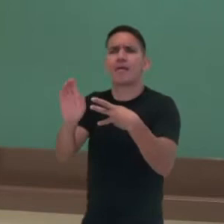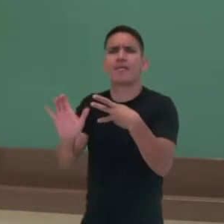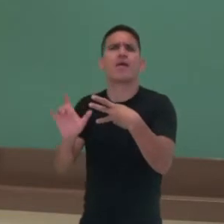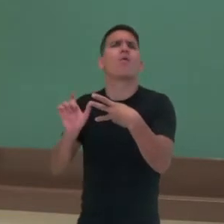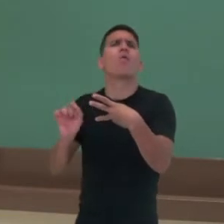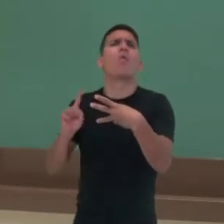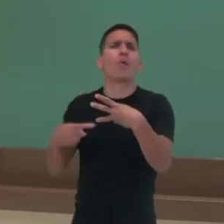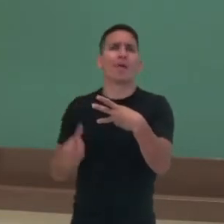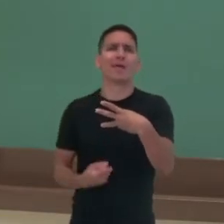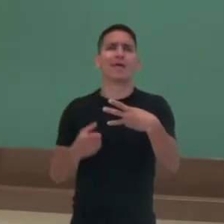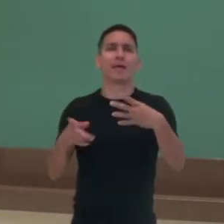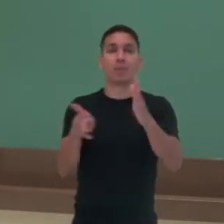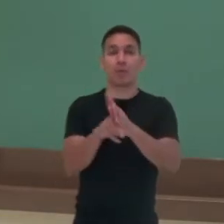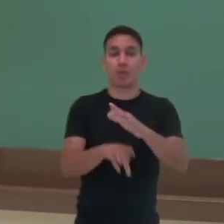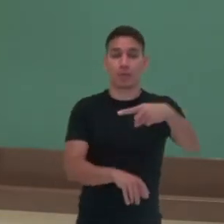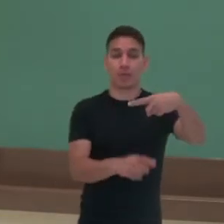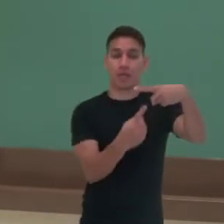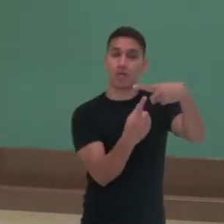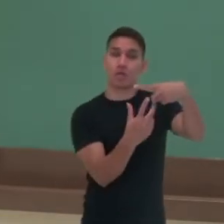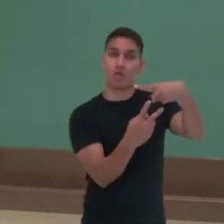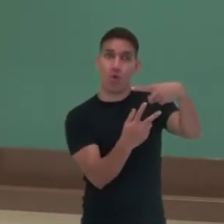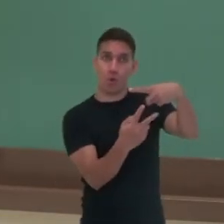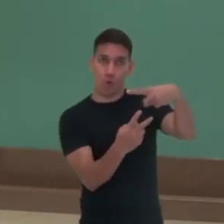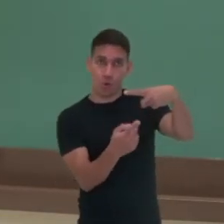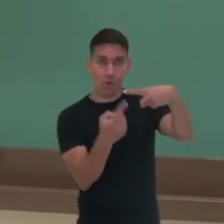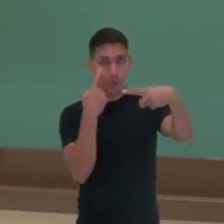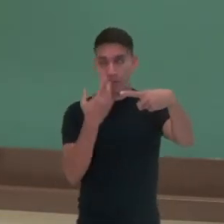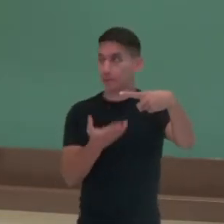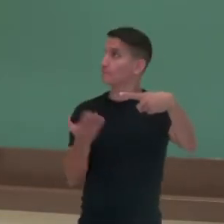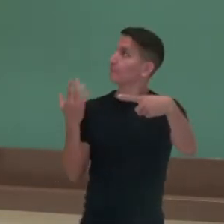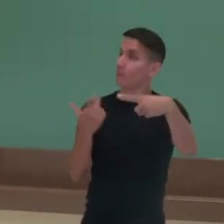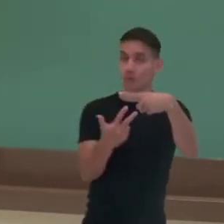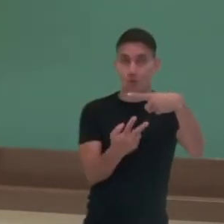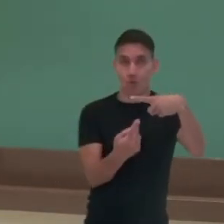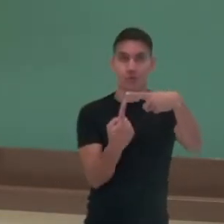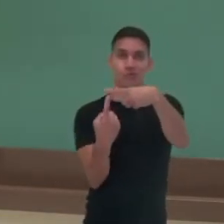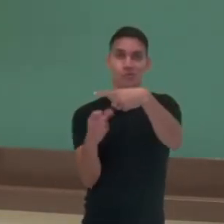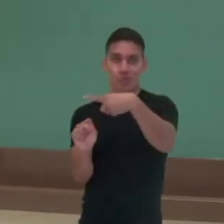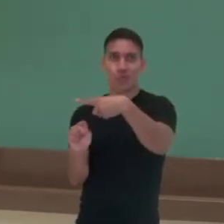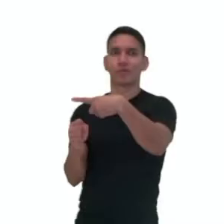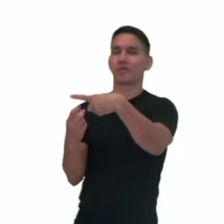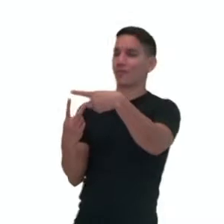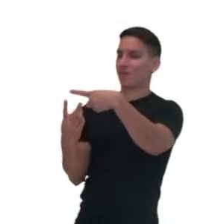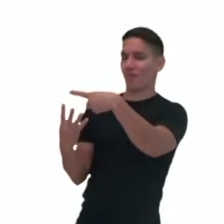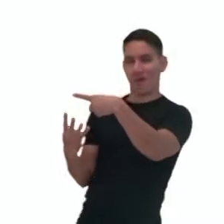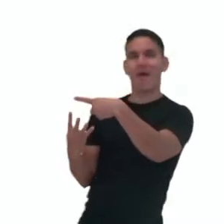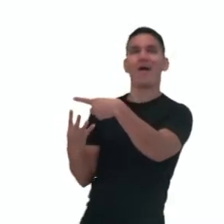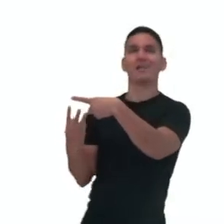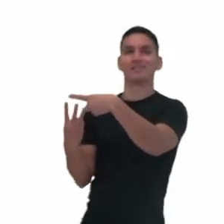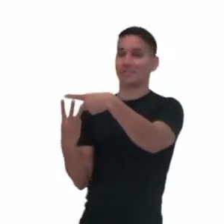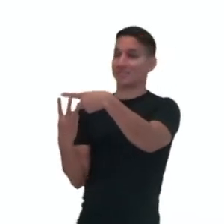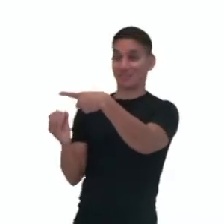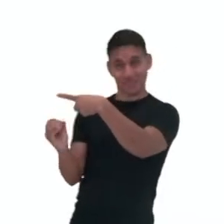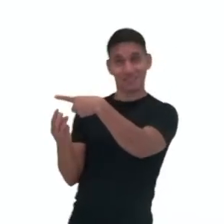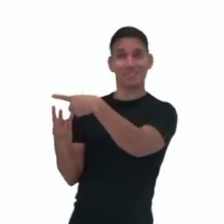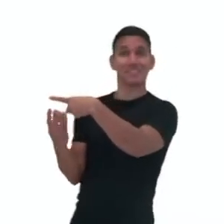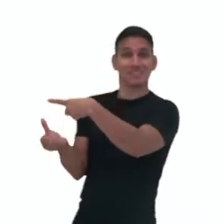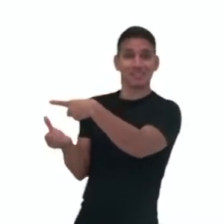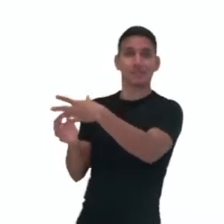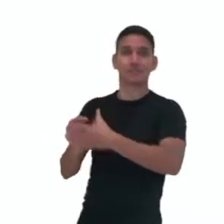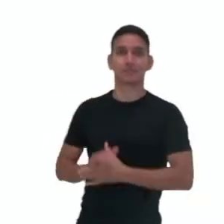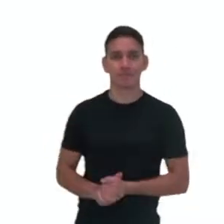e c representados aqui no exemplo numérico? 12, 18, 24, 30,